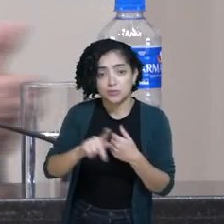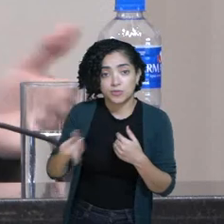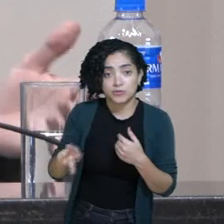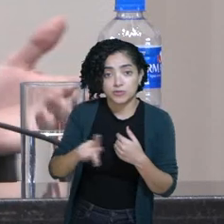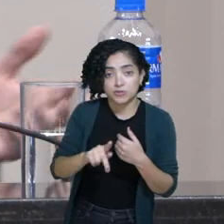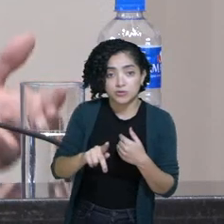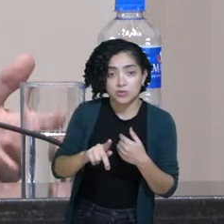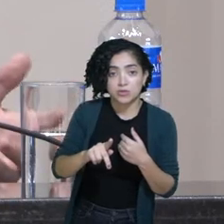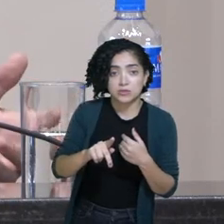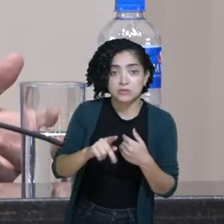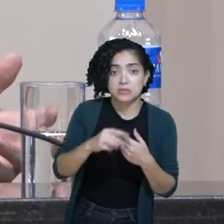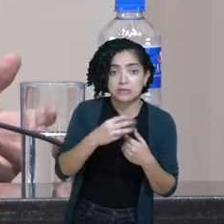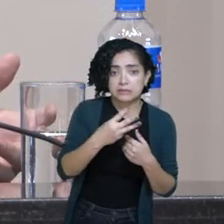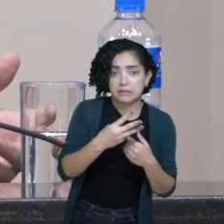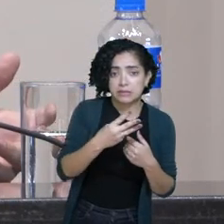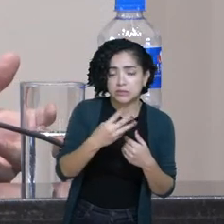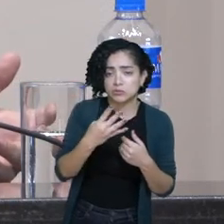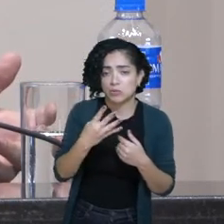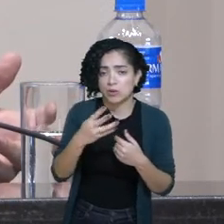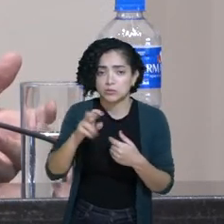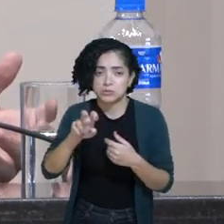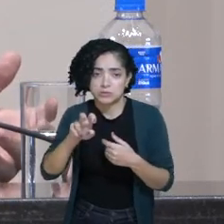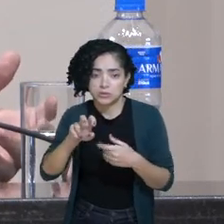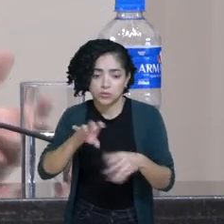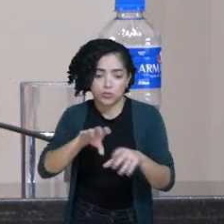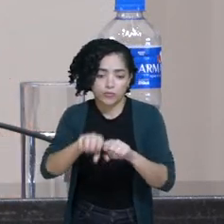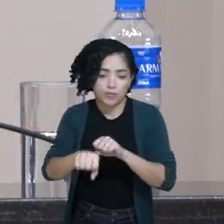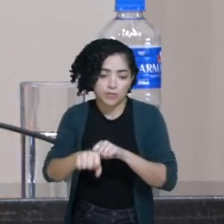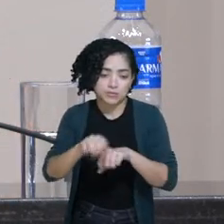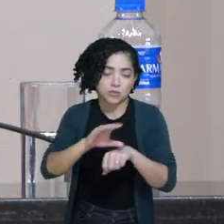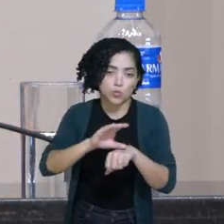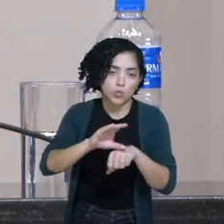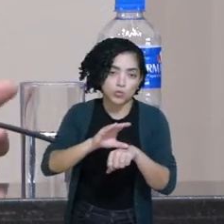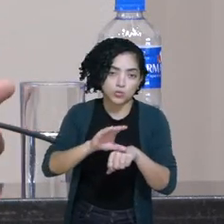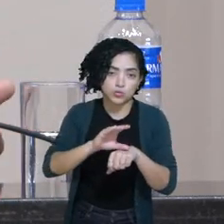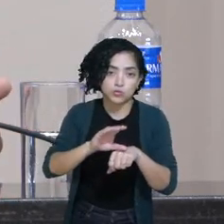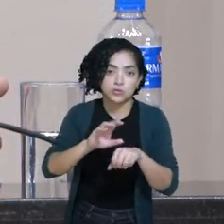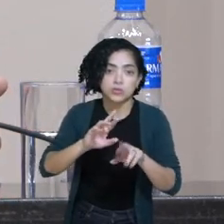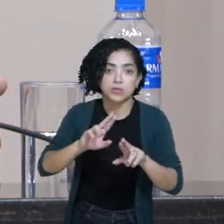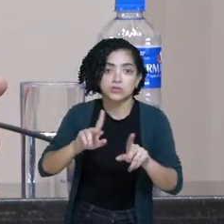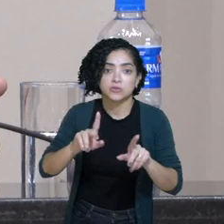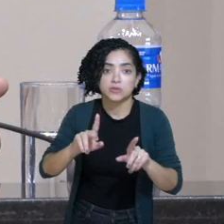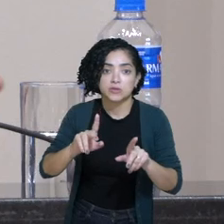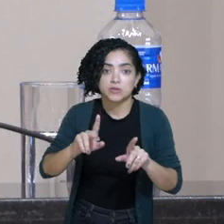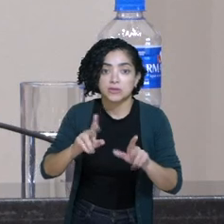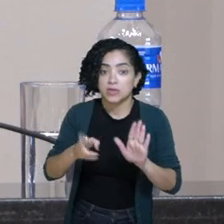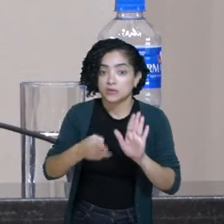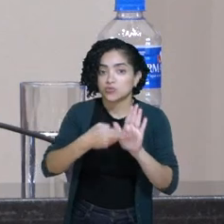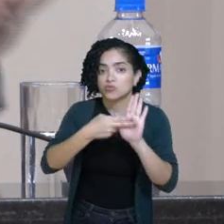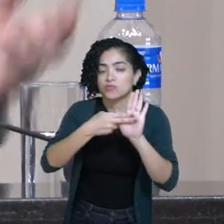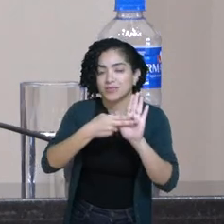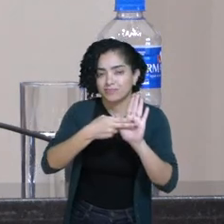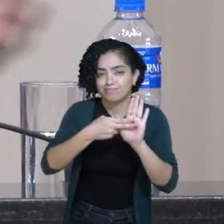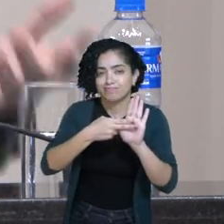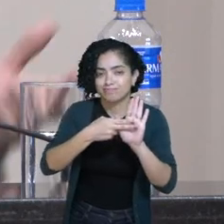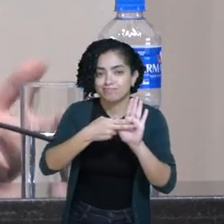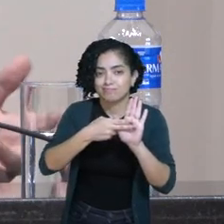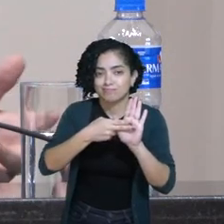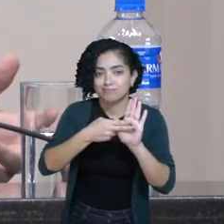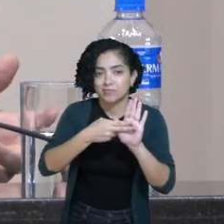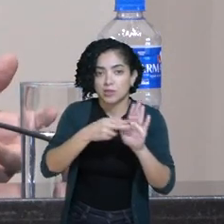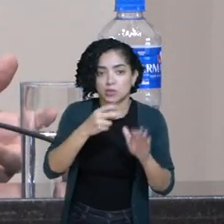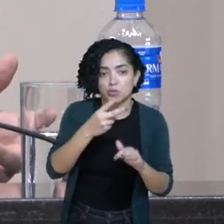três quatro cinco licenciaturas e eles assumem essas disciplinas na escola praticamente né duas três